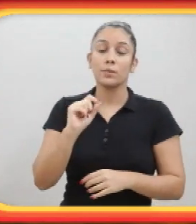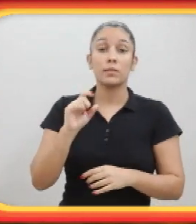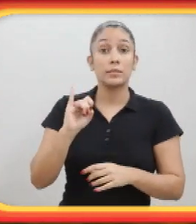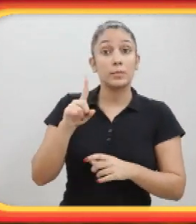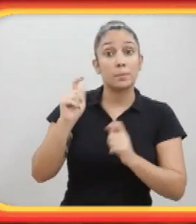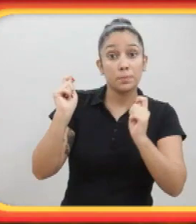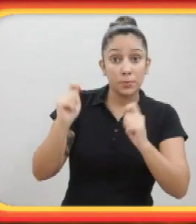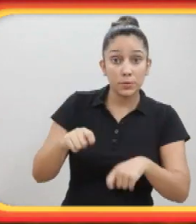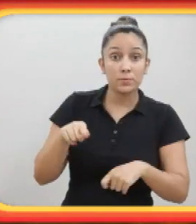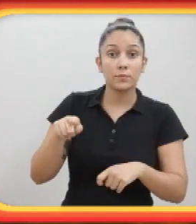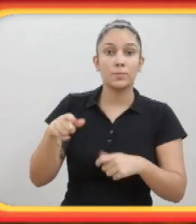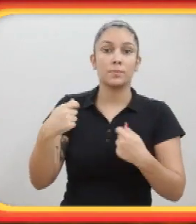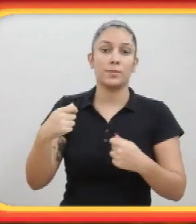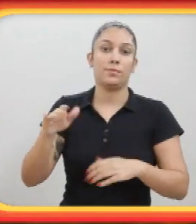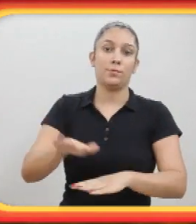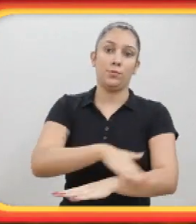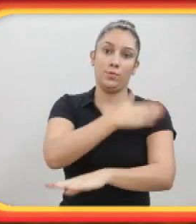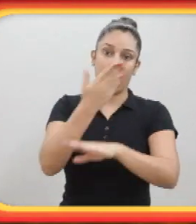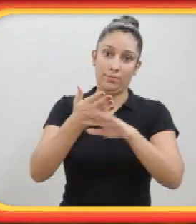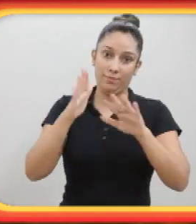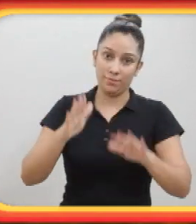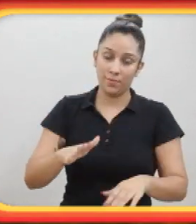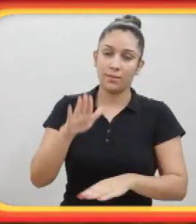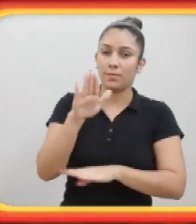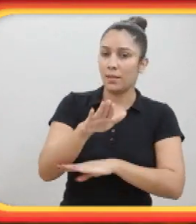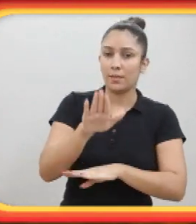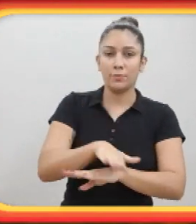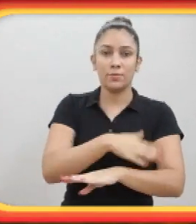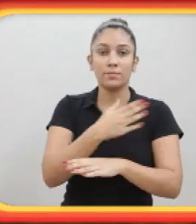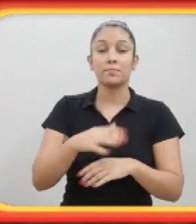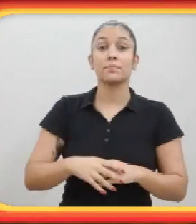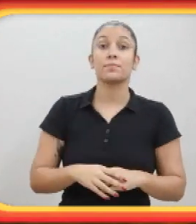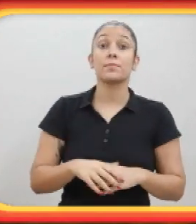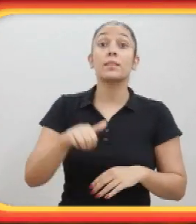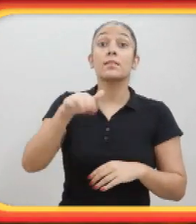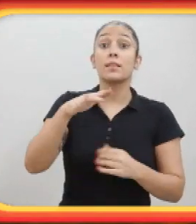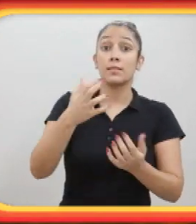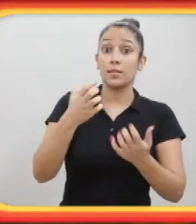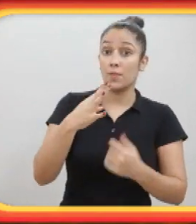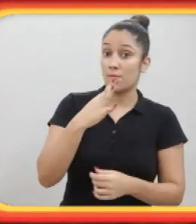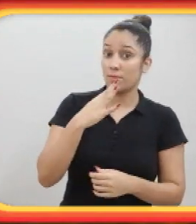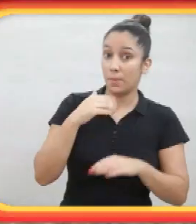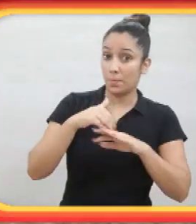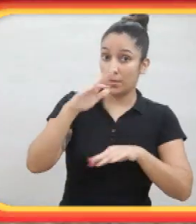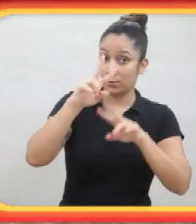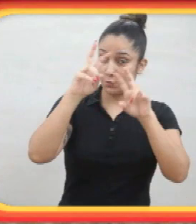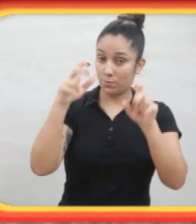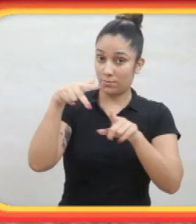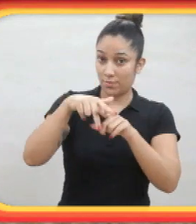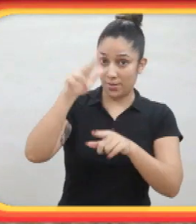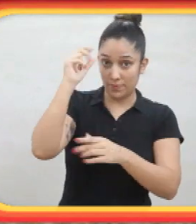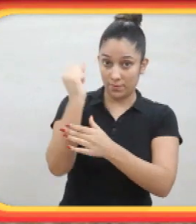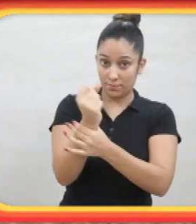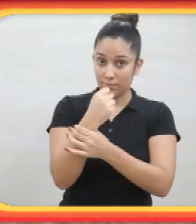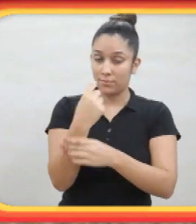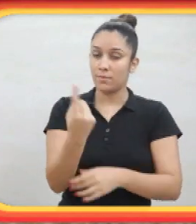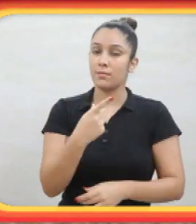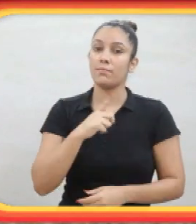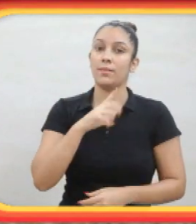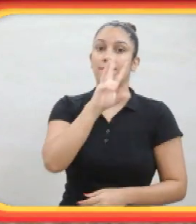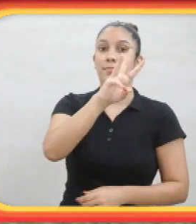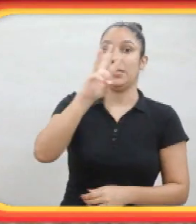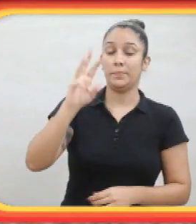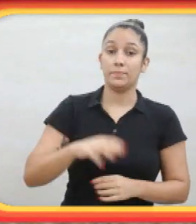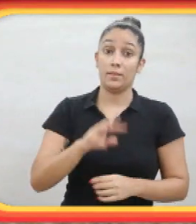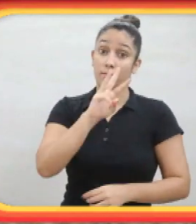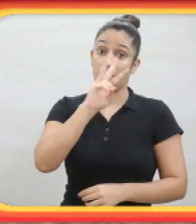Então, e ela sempre está querendo mais. Eu quero correr, eu quero... A mãe diz para a gente, se ela